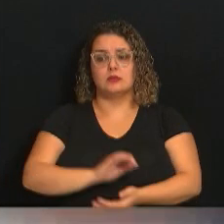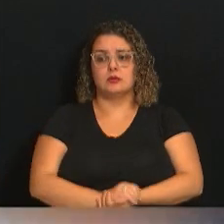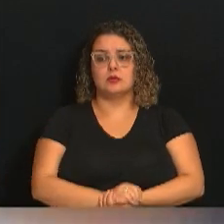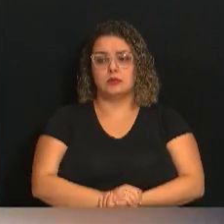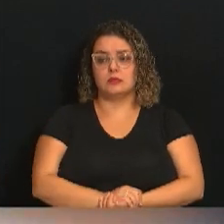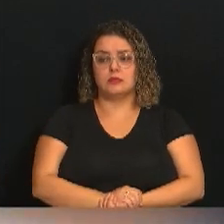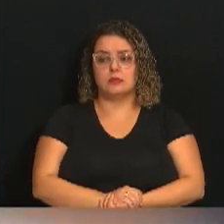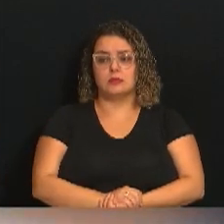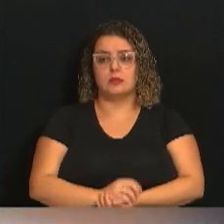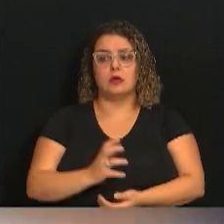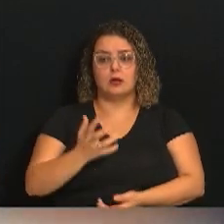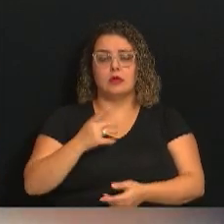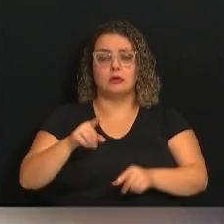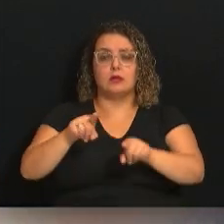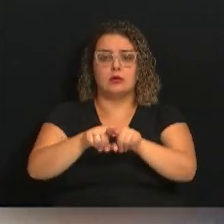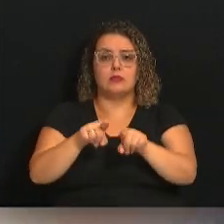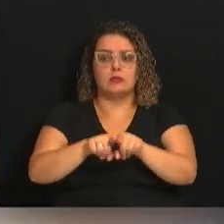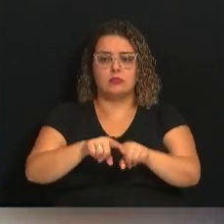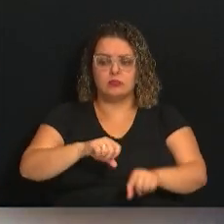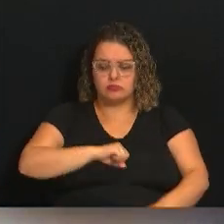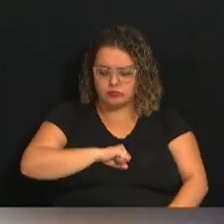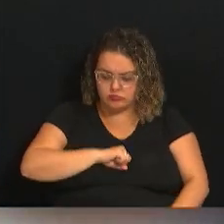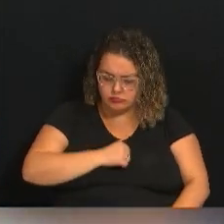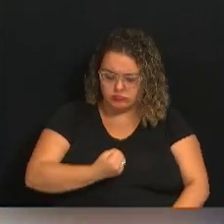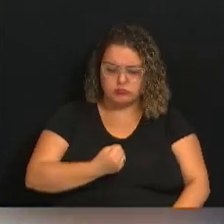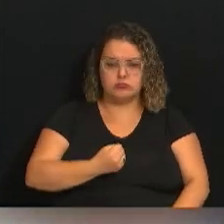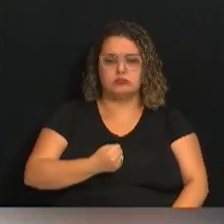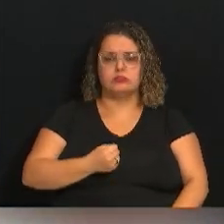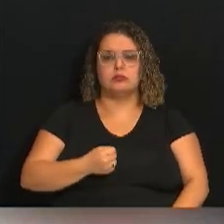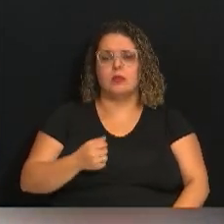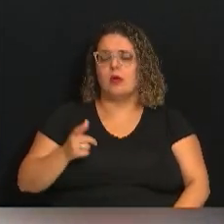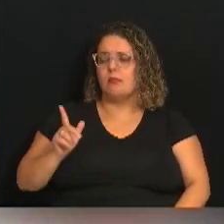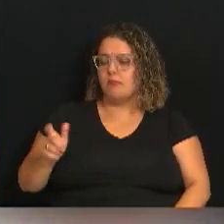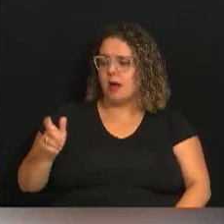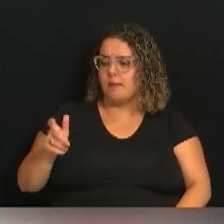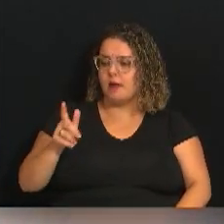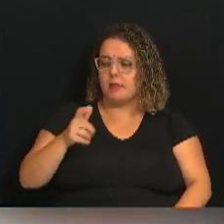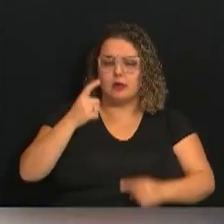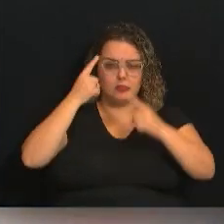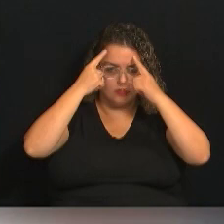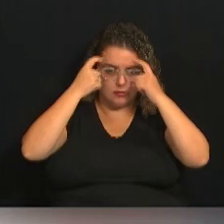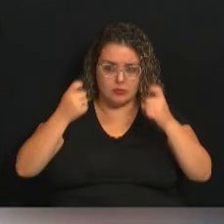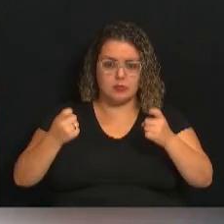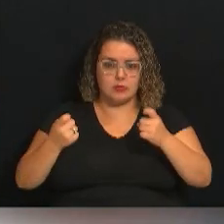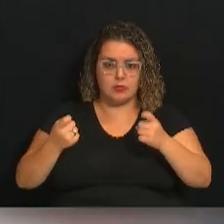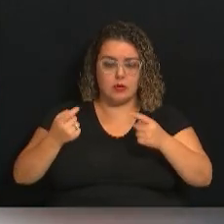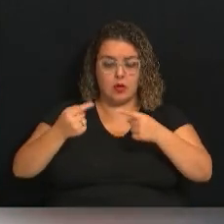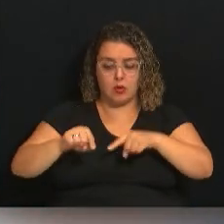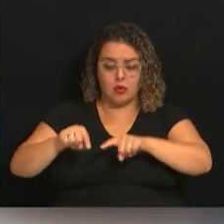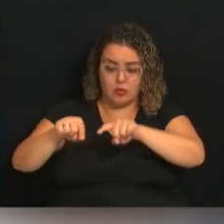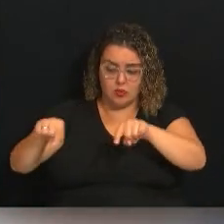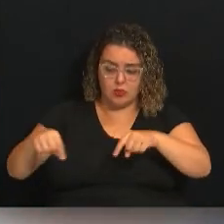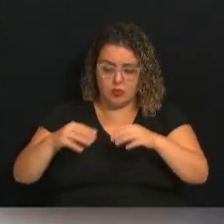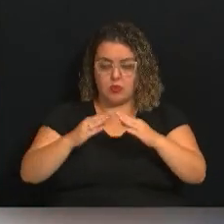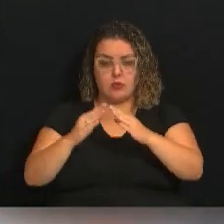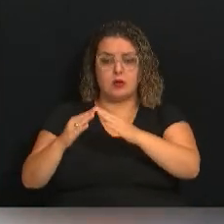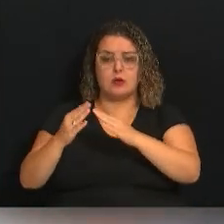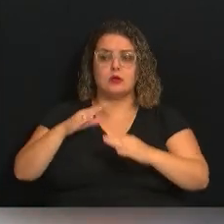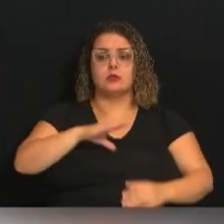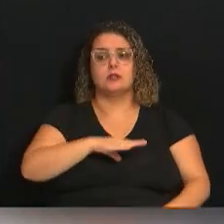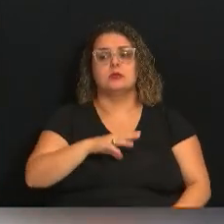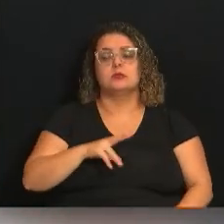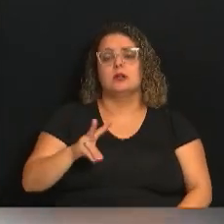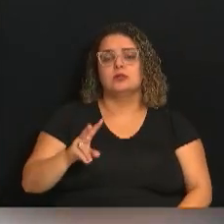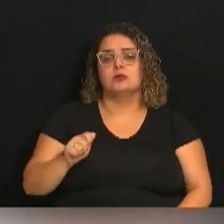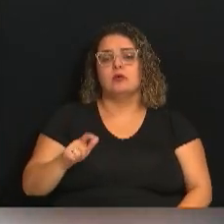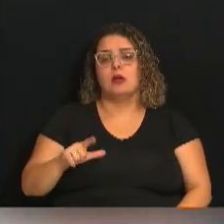também repudiar os ataques violentos que atingiram o acampamento Marielle Vive na cidade de Valinhos. É um absurdo